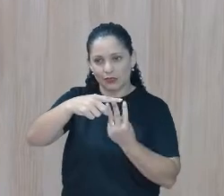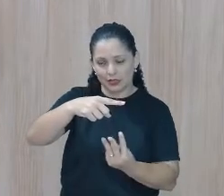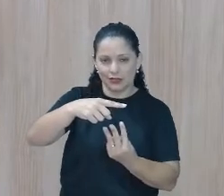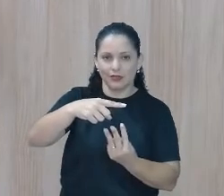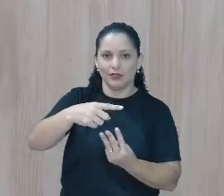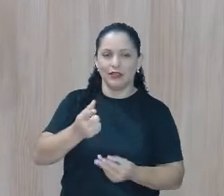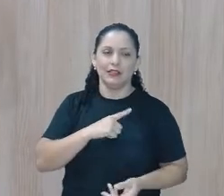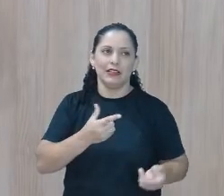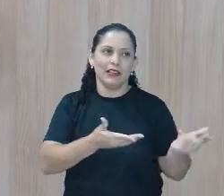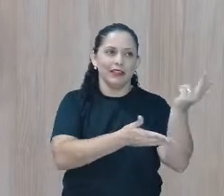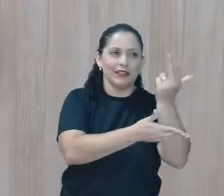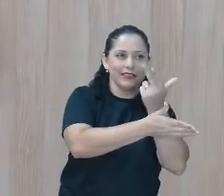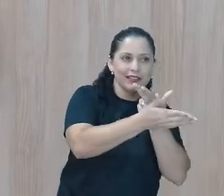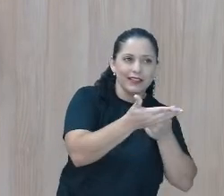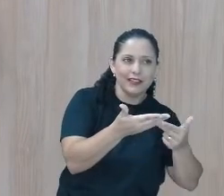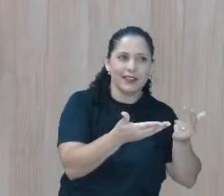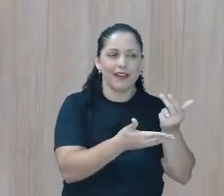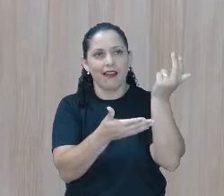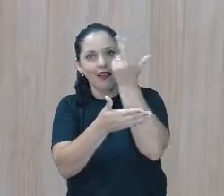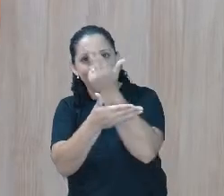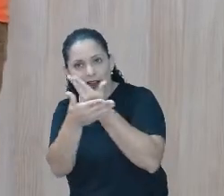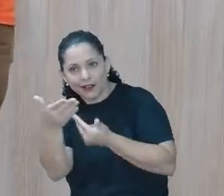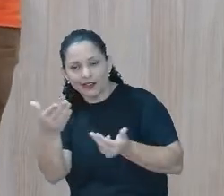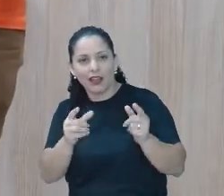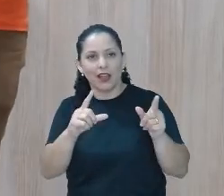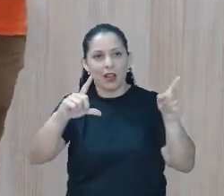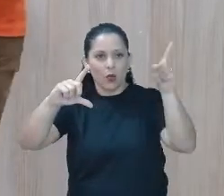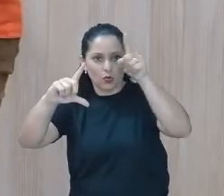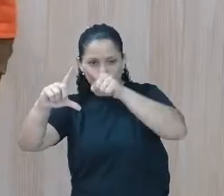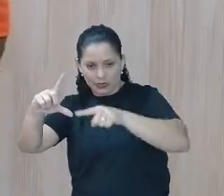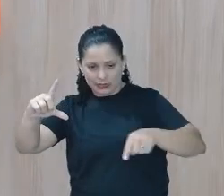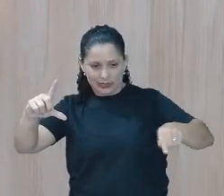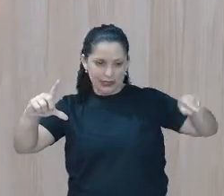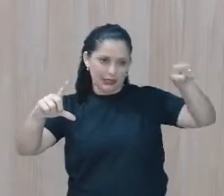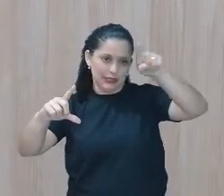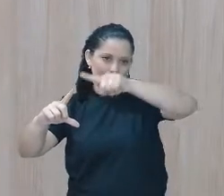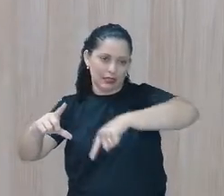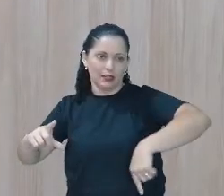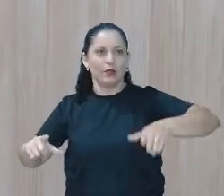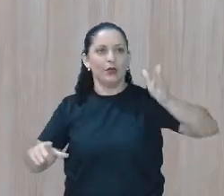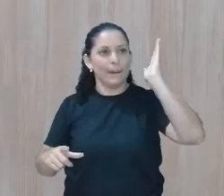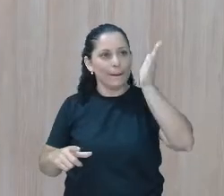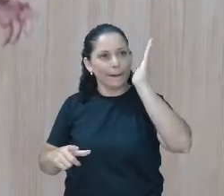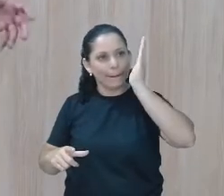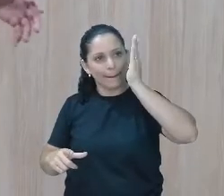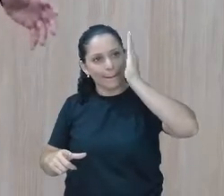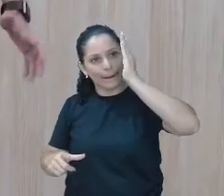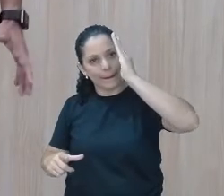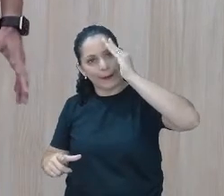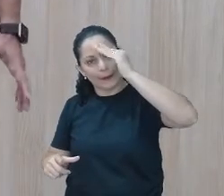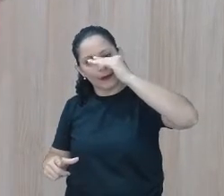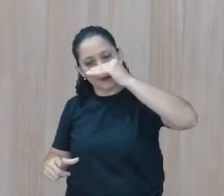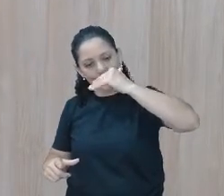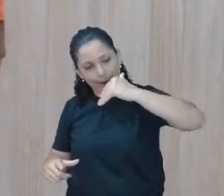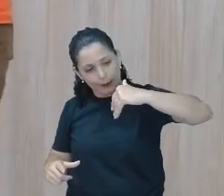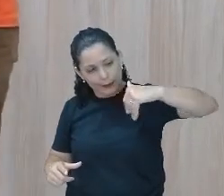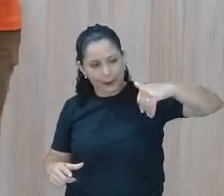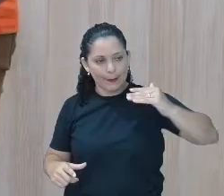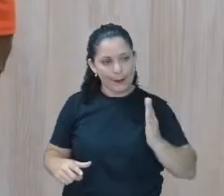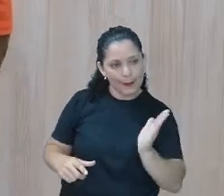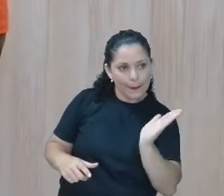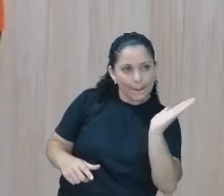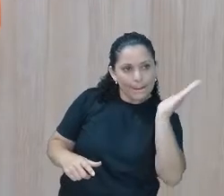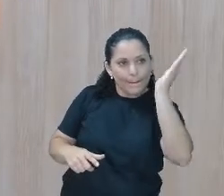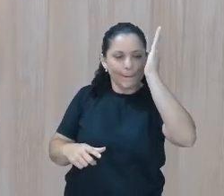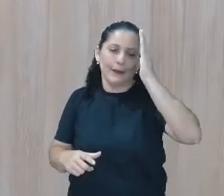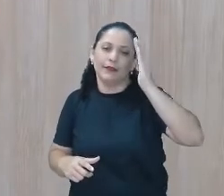fosse desenhar aquela ideia de fração, desenha um círculo, divide em 9 partes e pinta 3. Se eu dividisse esse